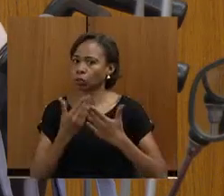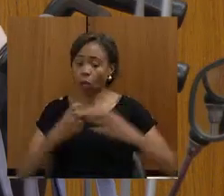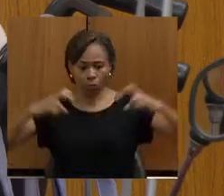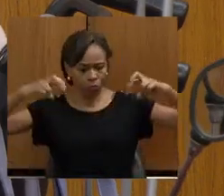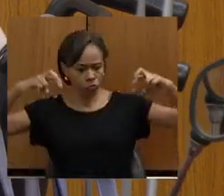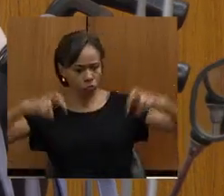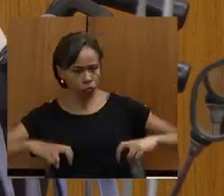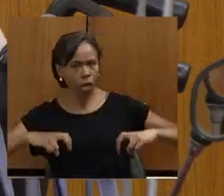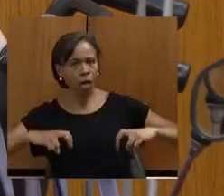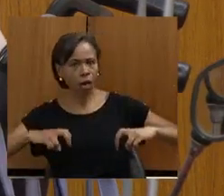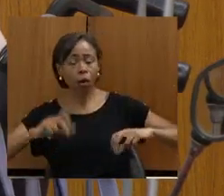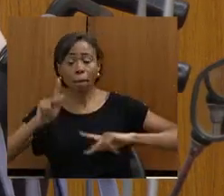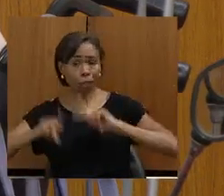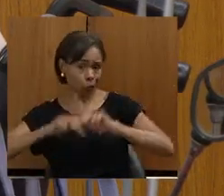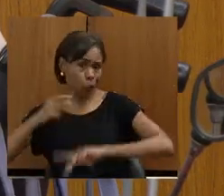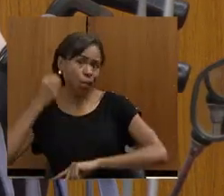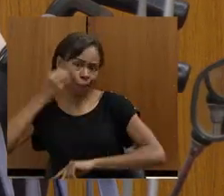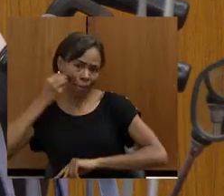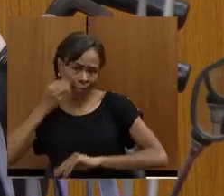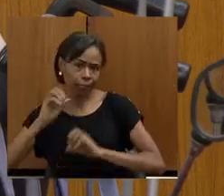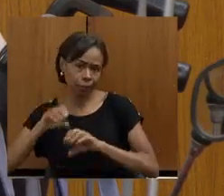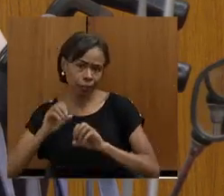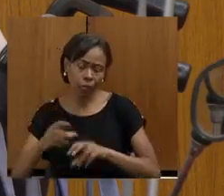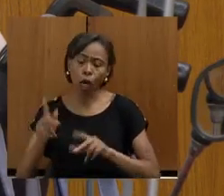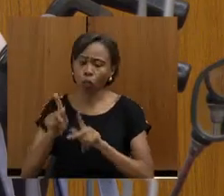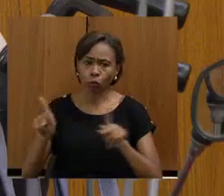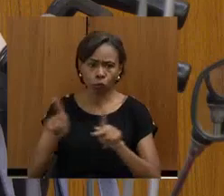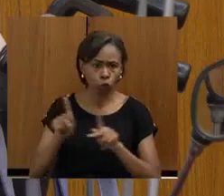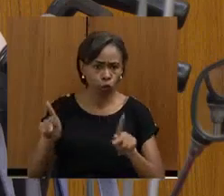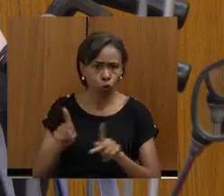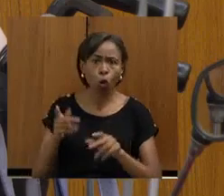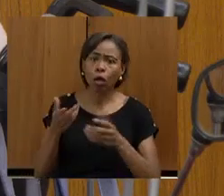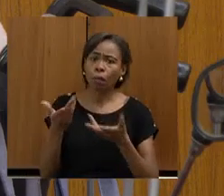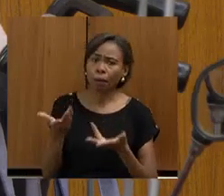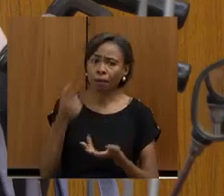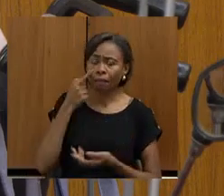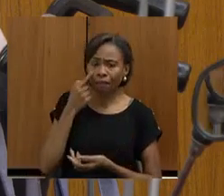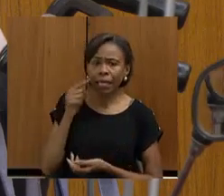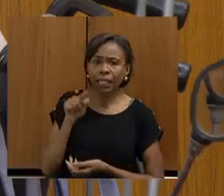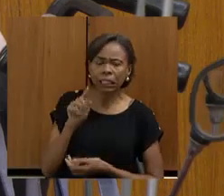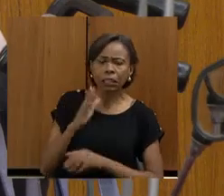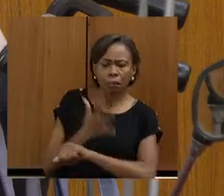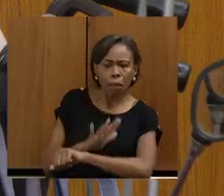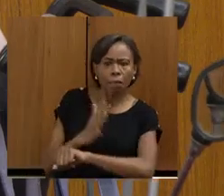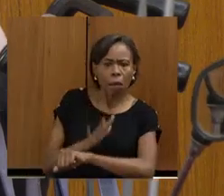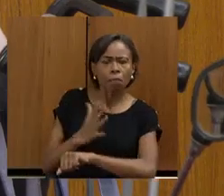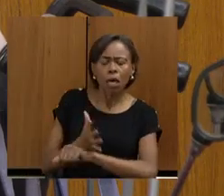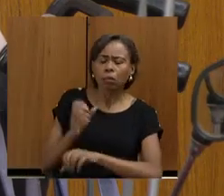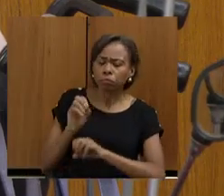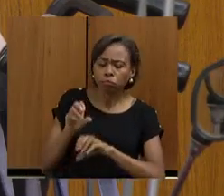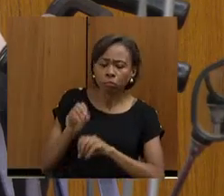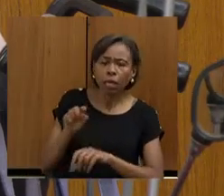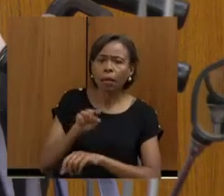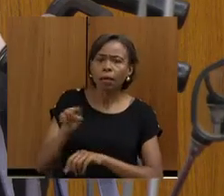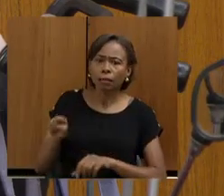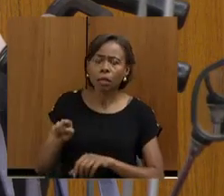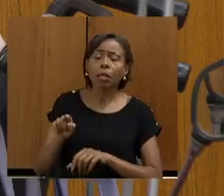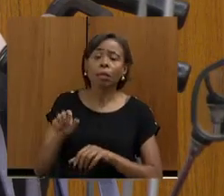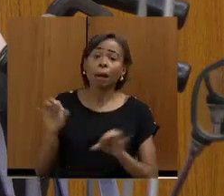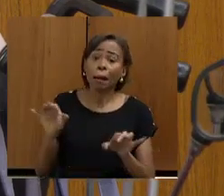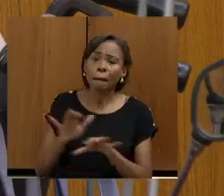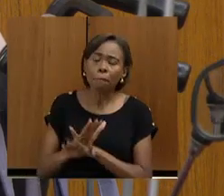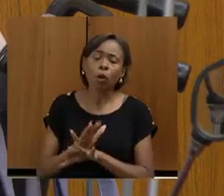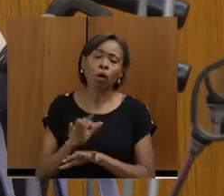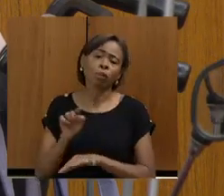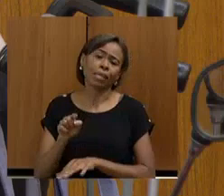e, assim, nós avançaremos, os professores estarão mais preparados para poder lidar com todo o tipo de situação